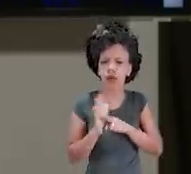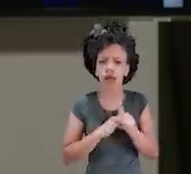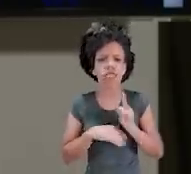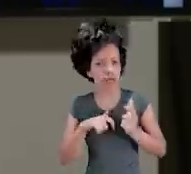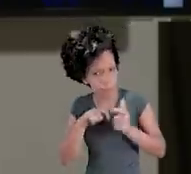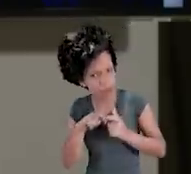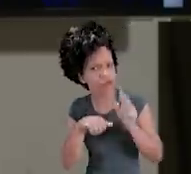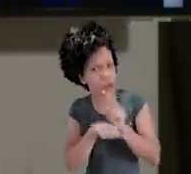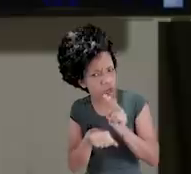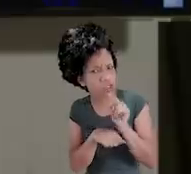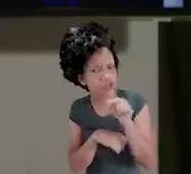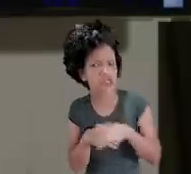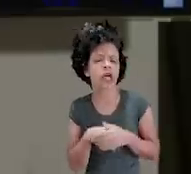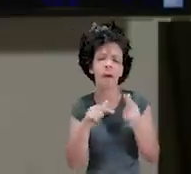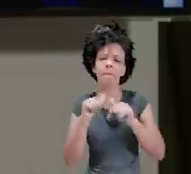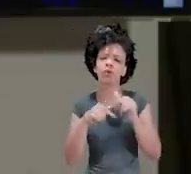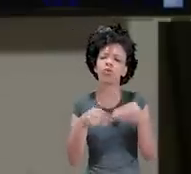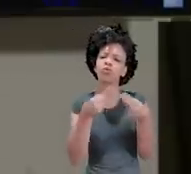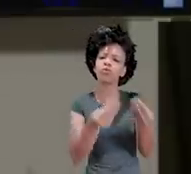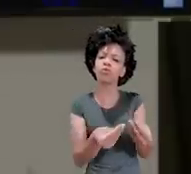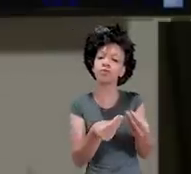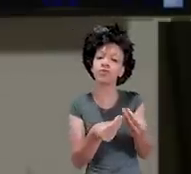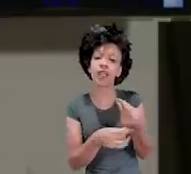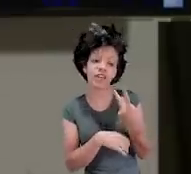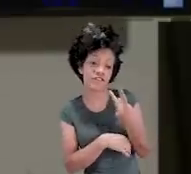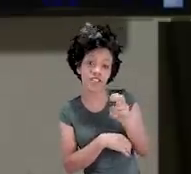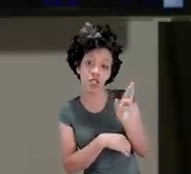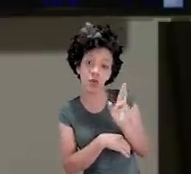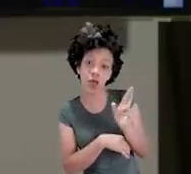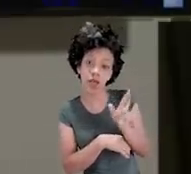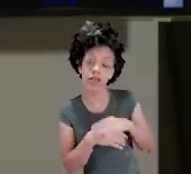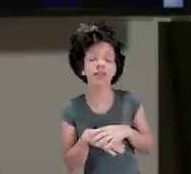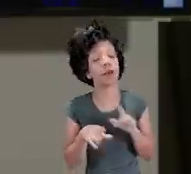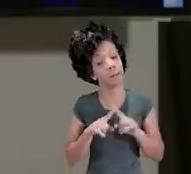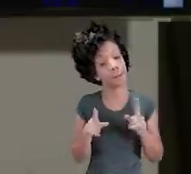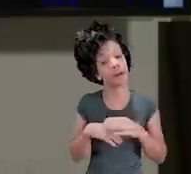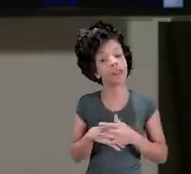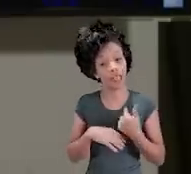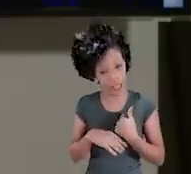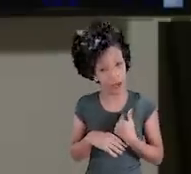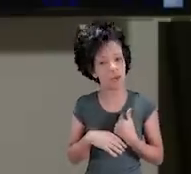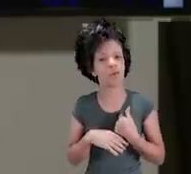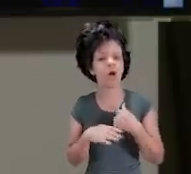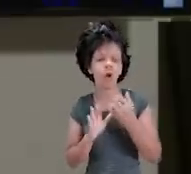que vai cuidar de você, vai te levar os produtos e tudo isso a partir de R$25. E mesmo assim, eu estou lhe dando